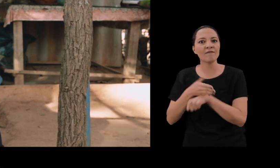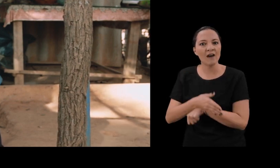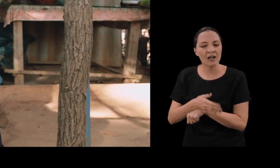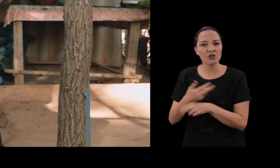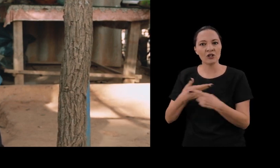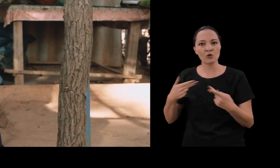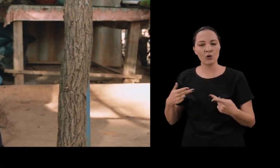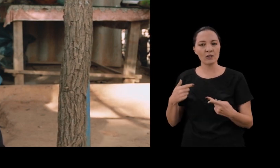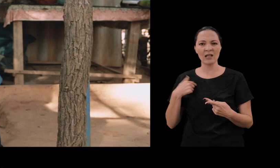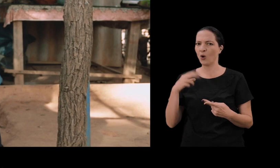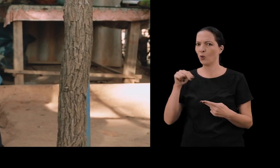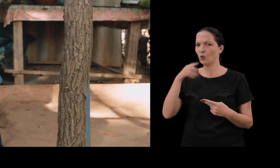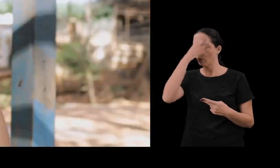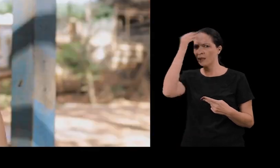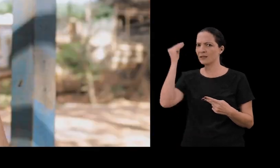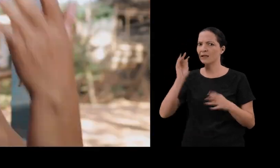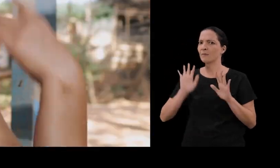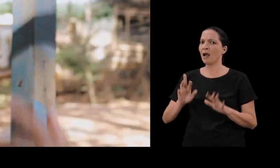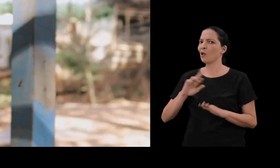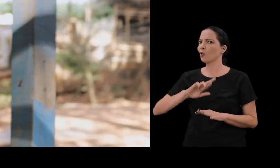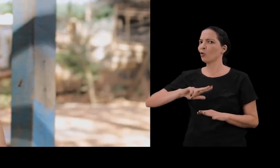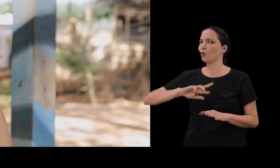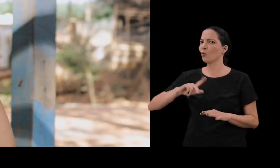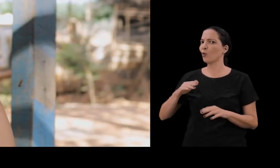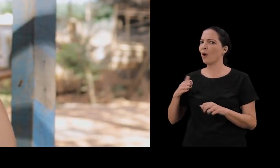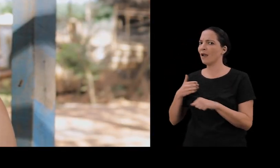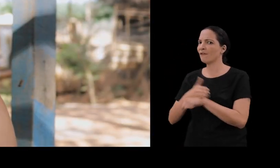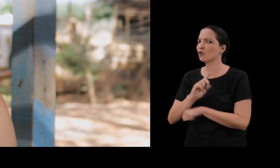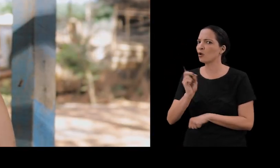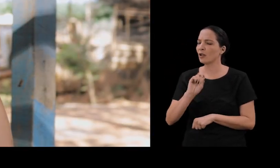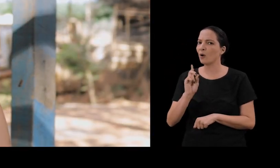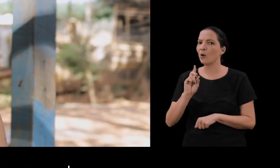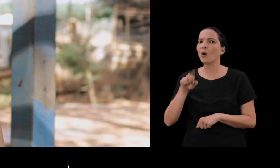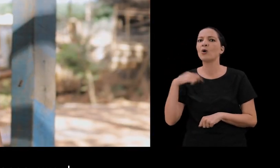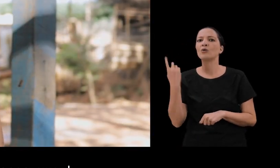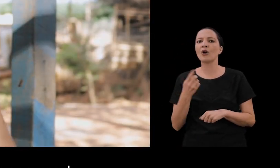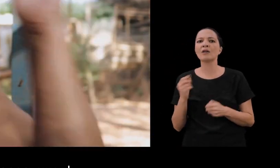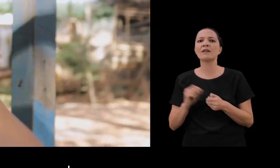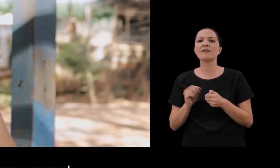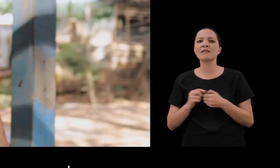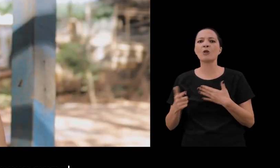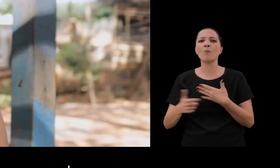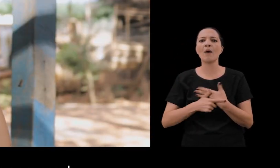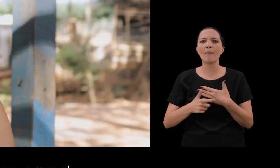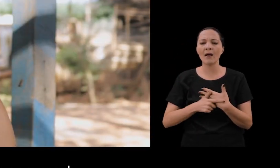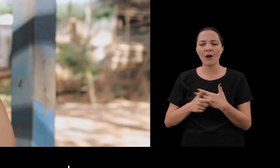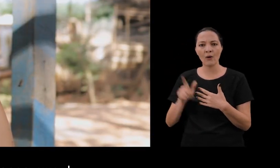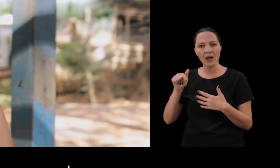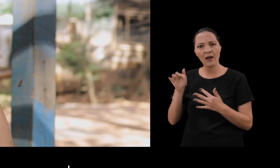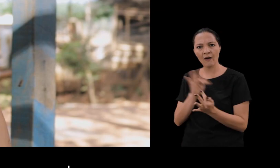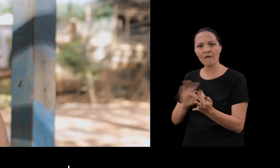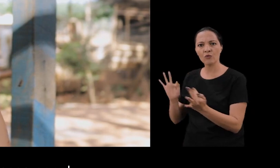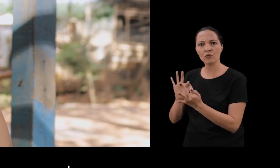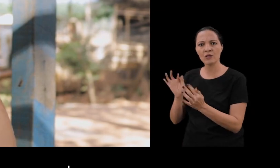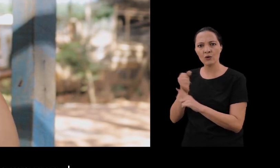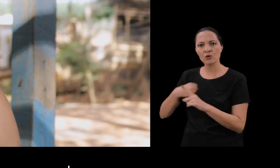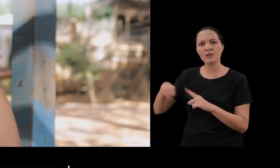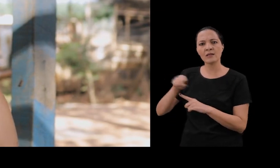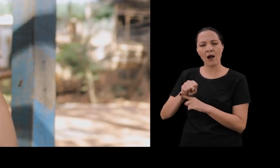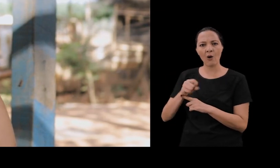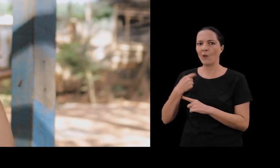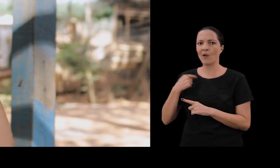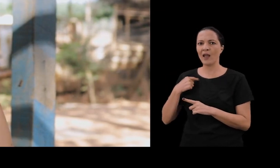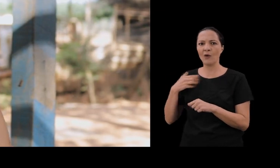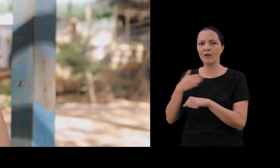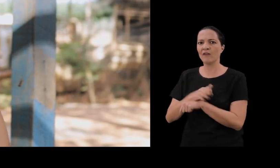invasores, né? Na verdade, eu nunca esqueci disso. E nós não somos invasores. Nós estamos cumprindo o nosso papel, uma função social.